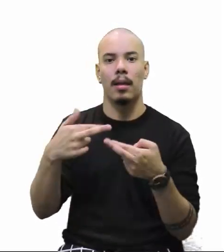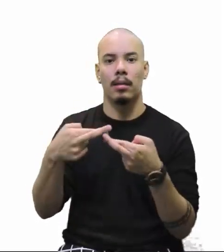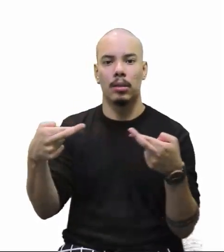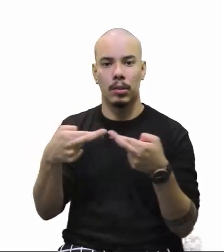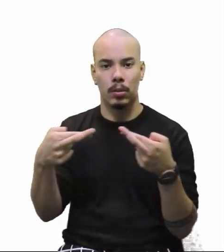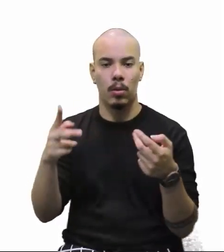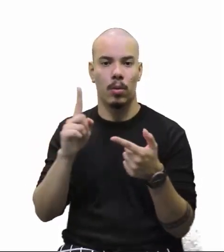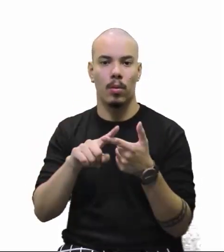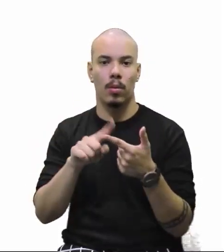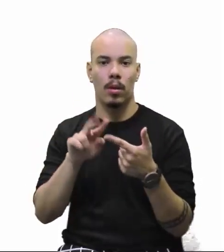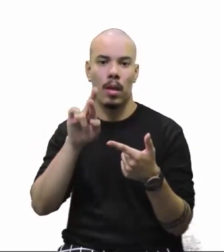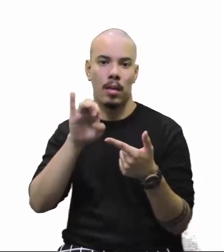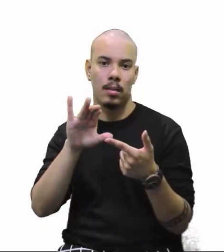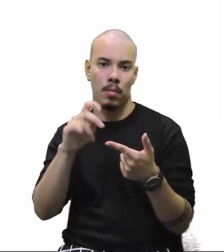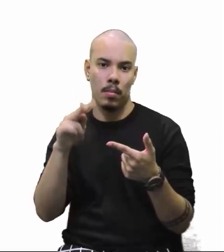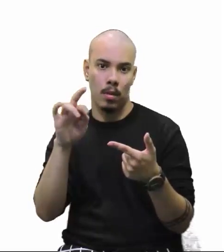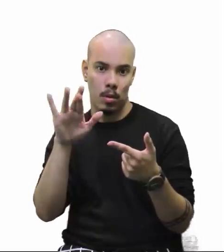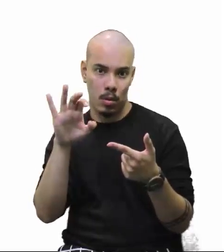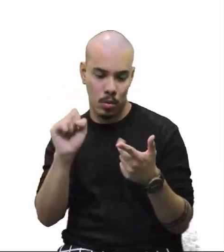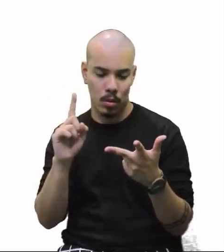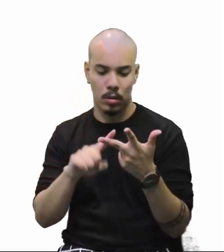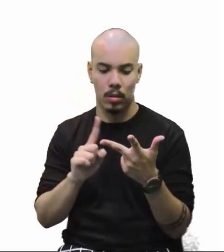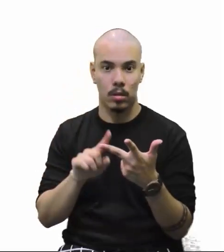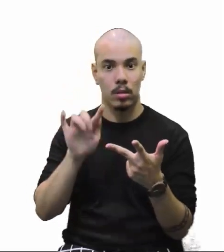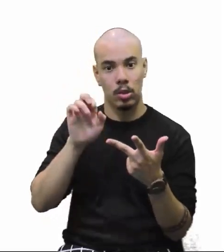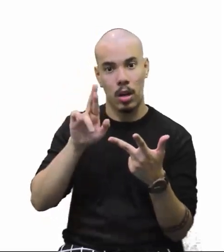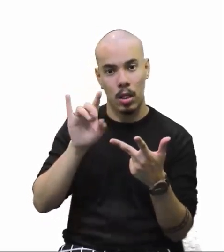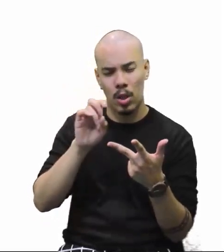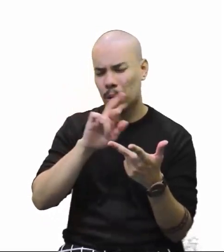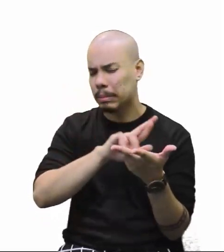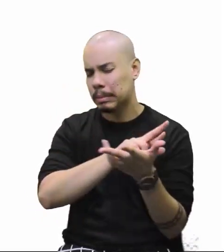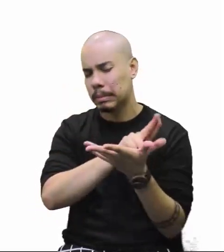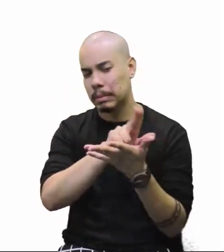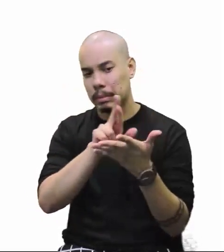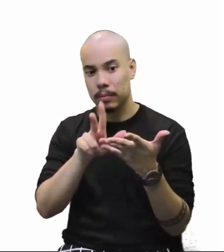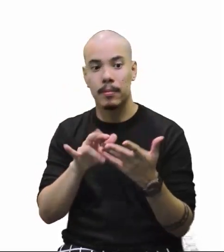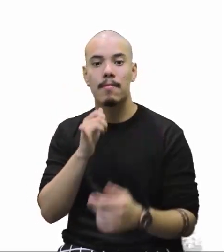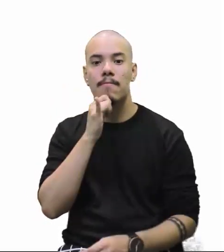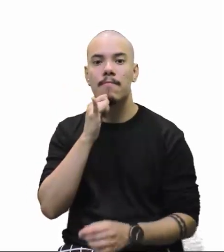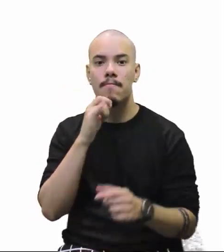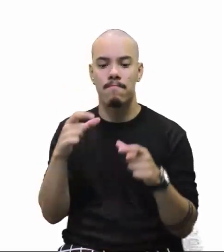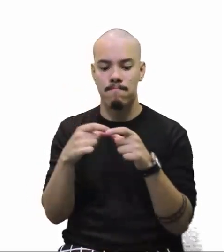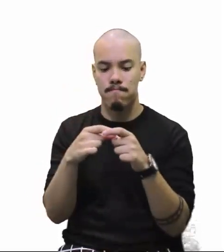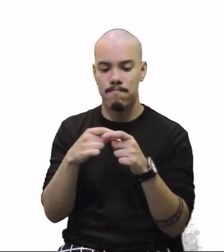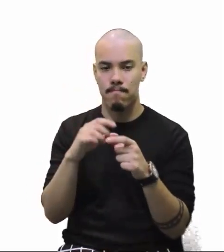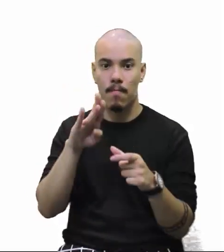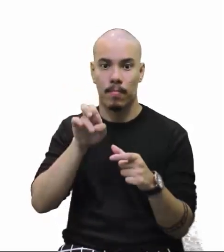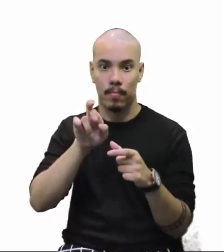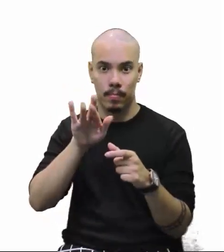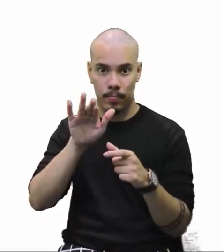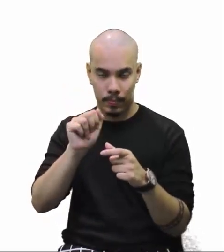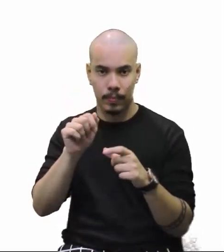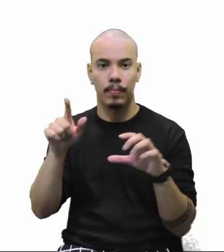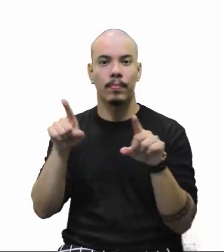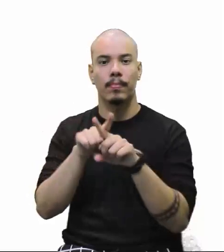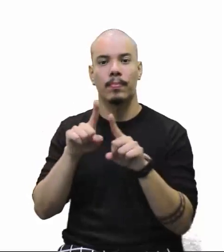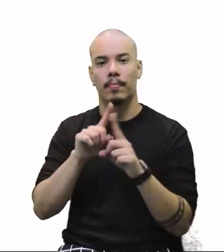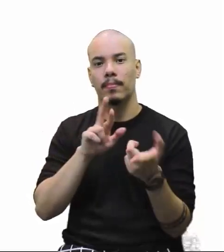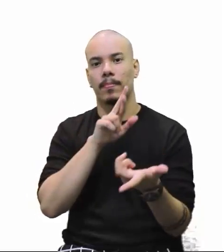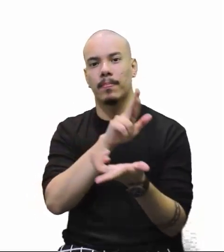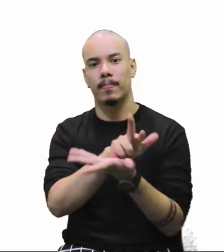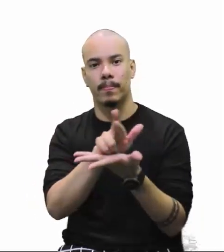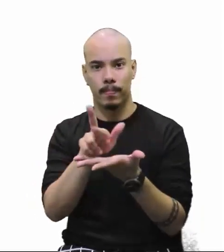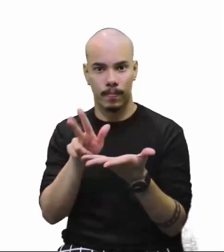receptores, geradores, vários. E aqui, por exemplo, a bateria, que é o gerador, né? Aqui nós temos